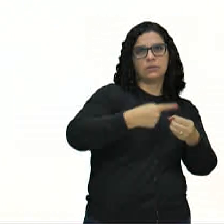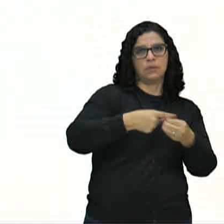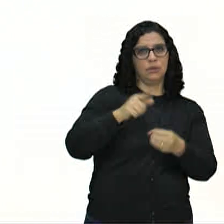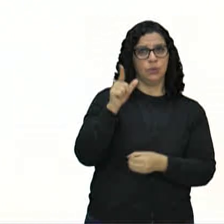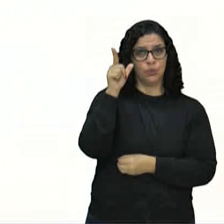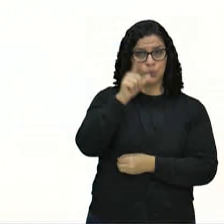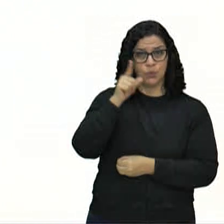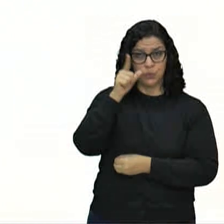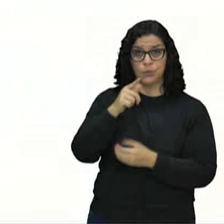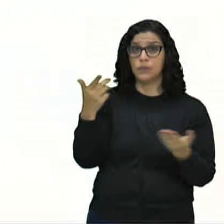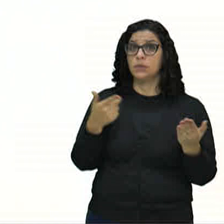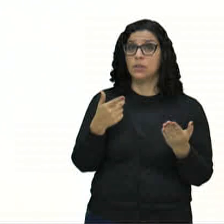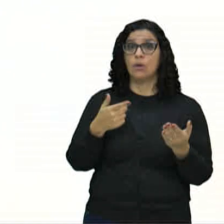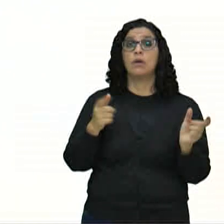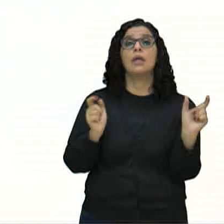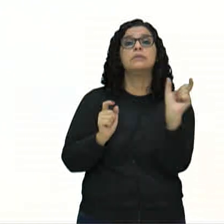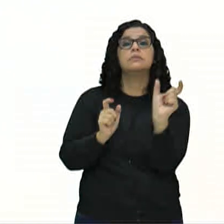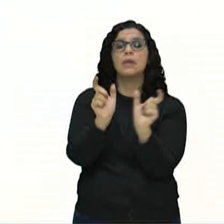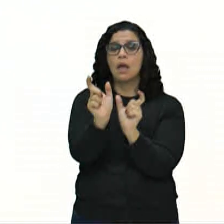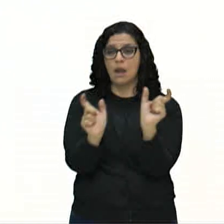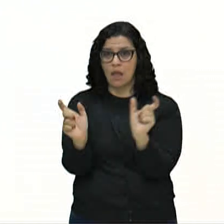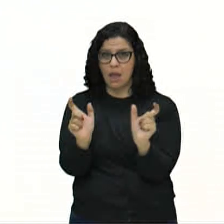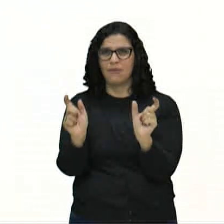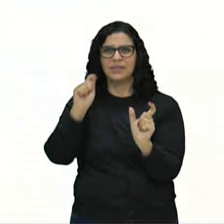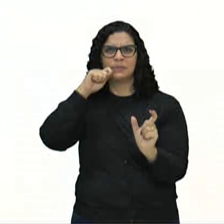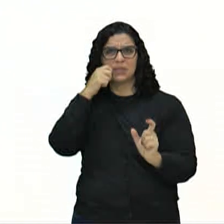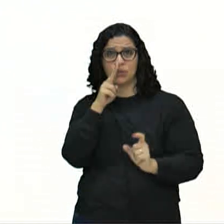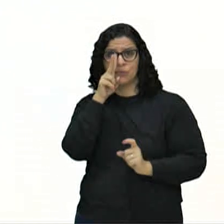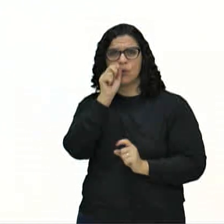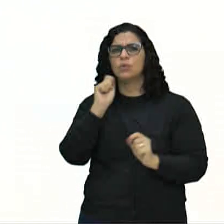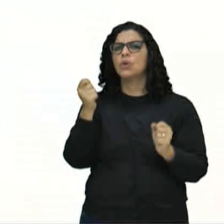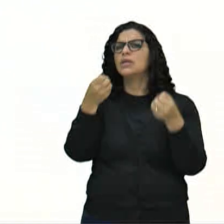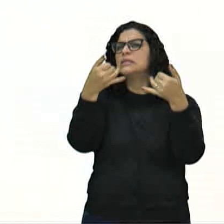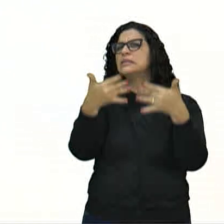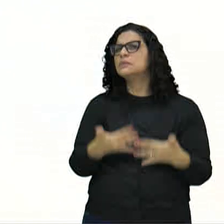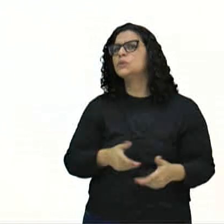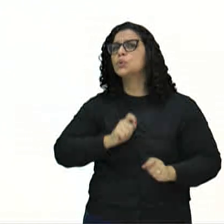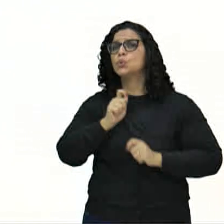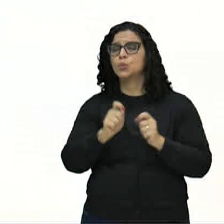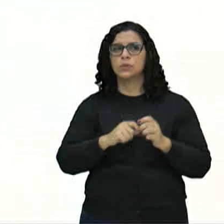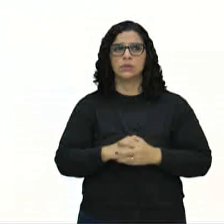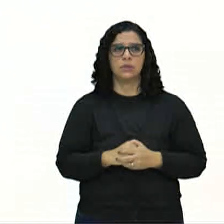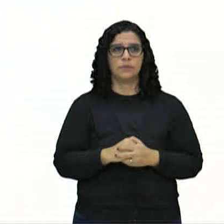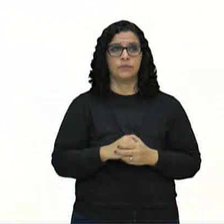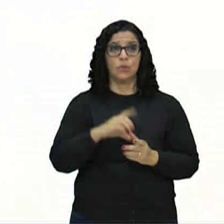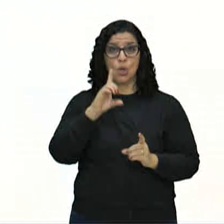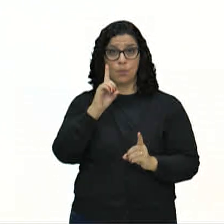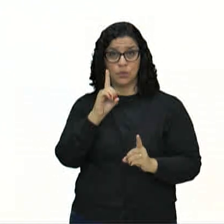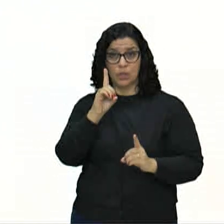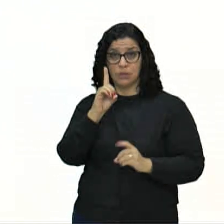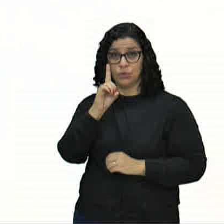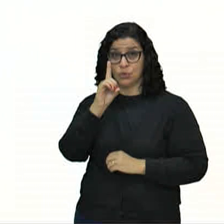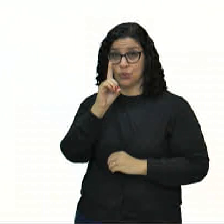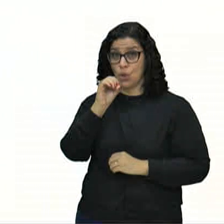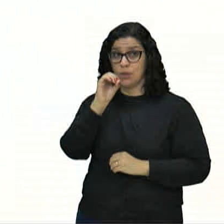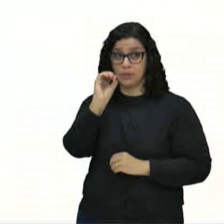Londres. Os termos em destaque classificam em objeto